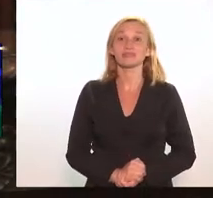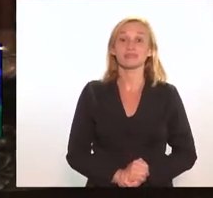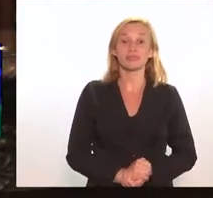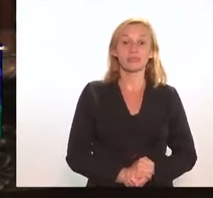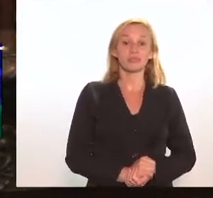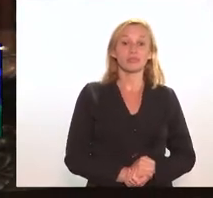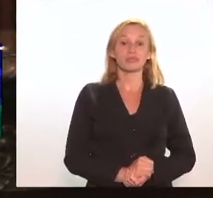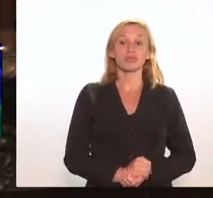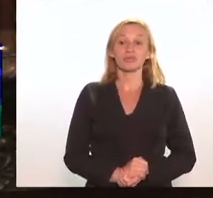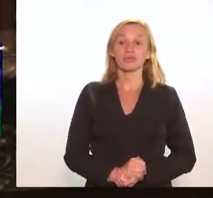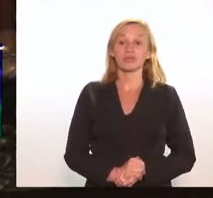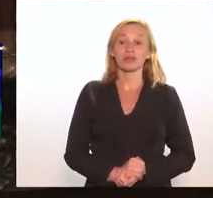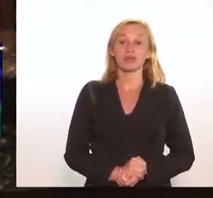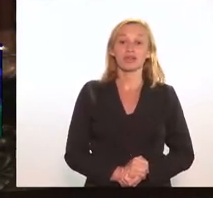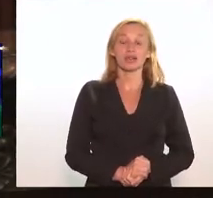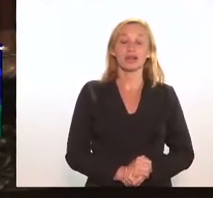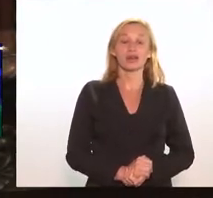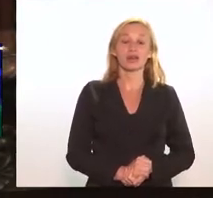em suma,